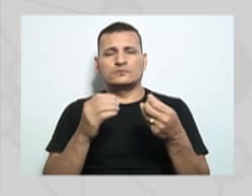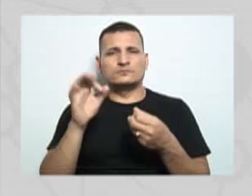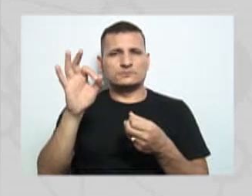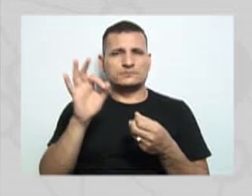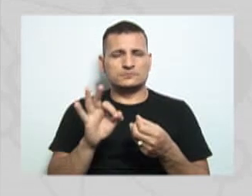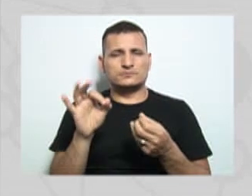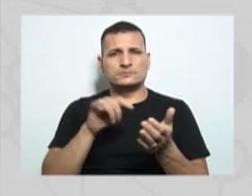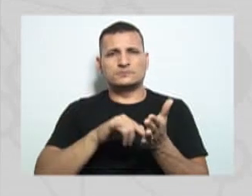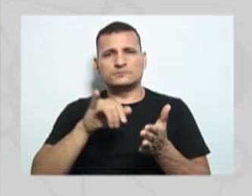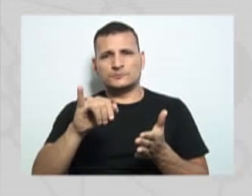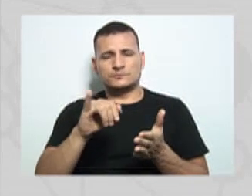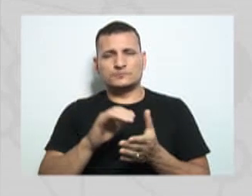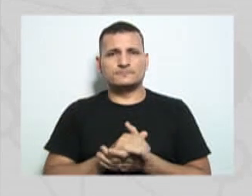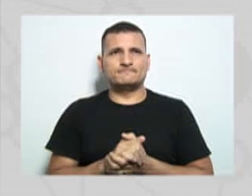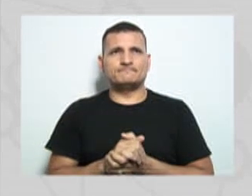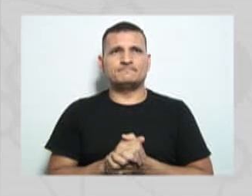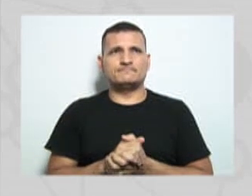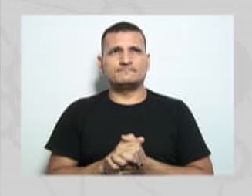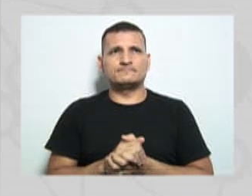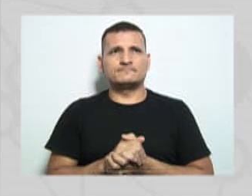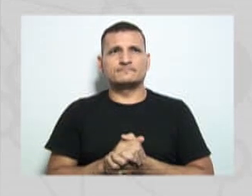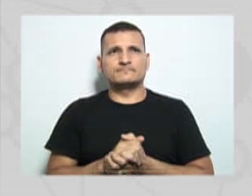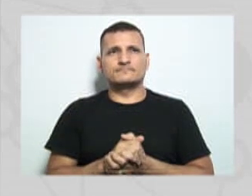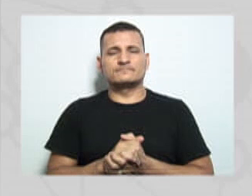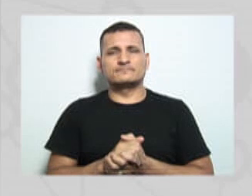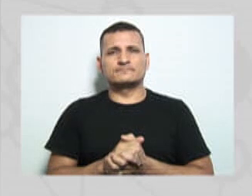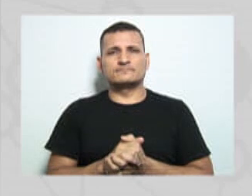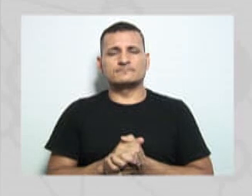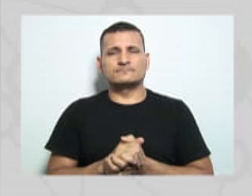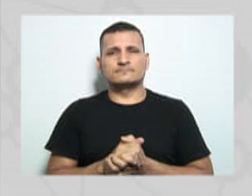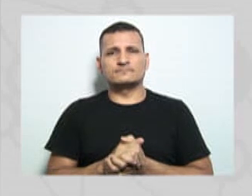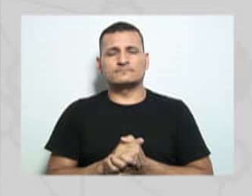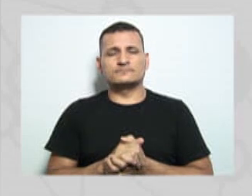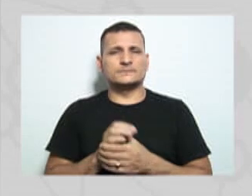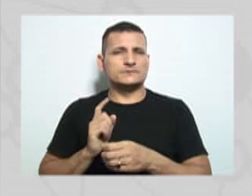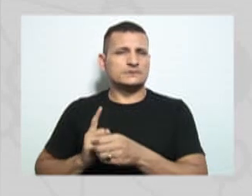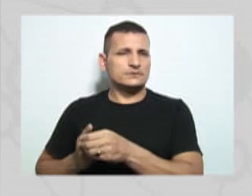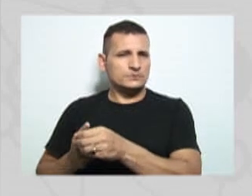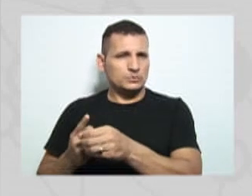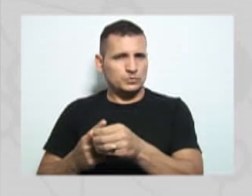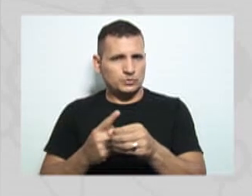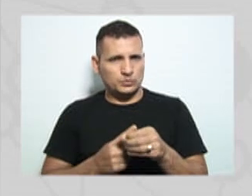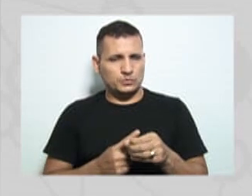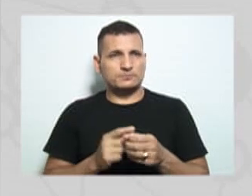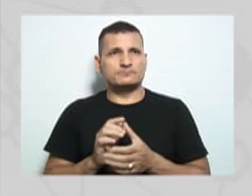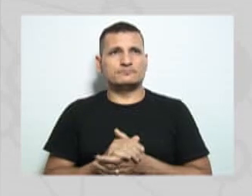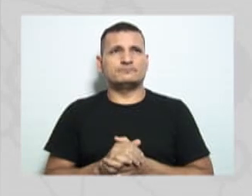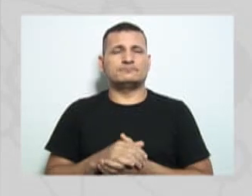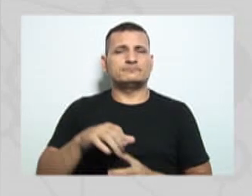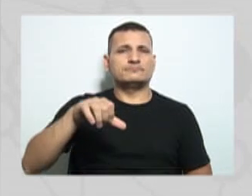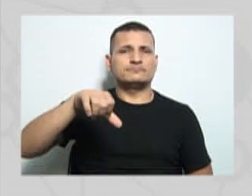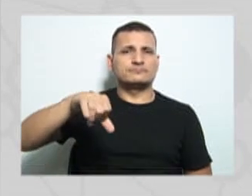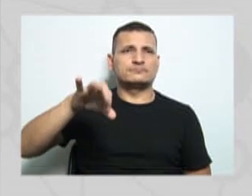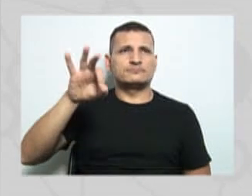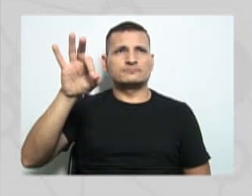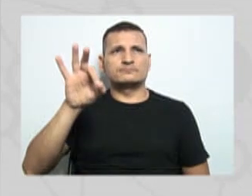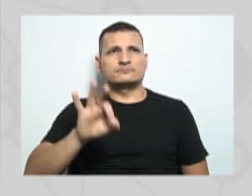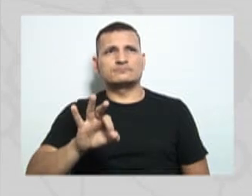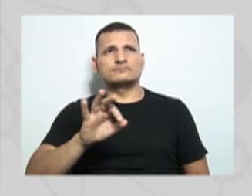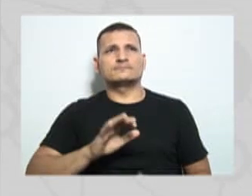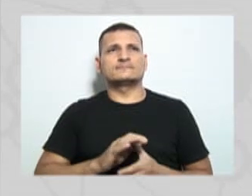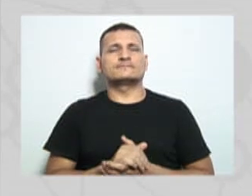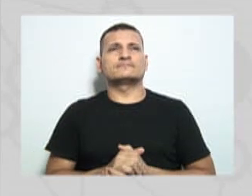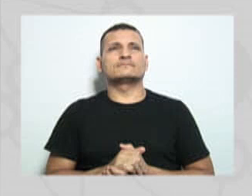prestações interestaduais, naquelas que tenham se iniciado no exterior, ou seja, 9%, nas operações